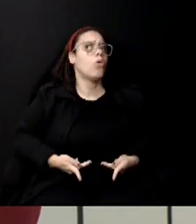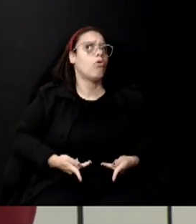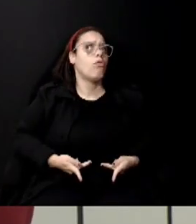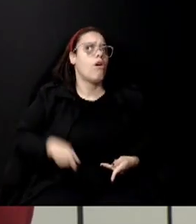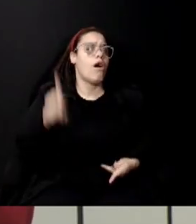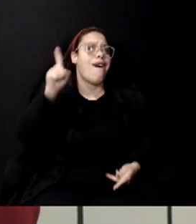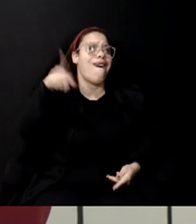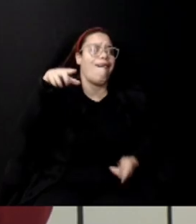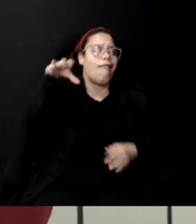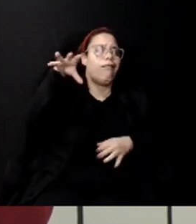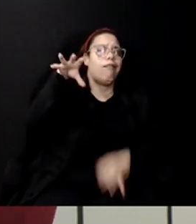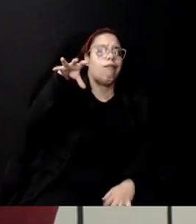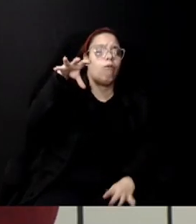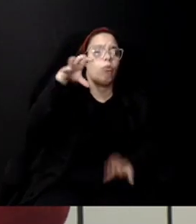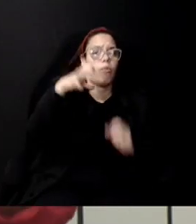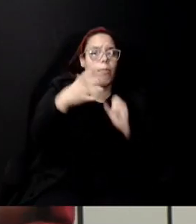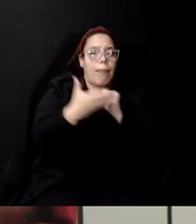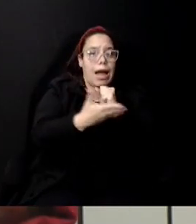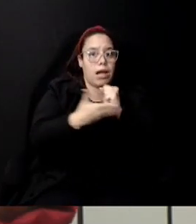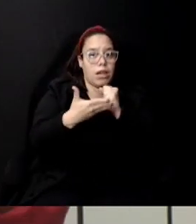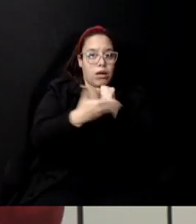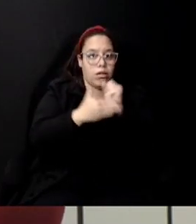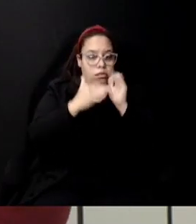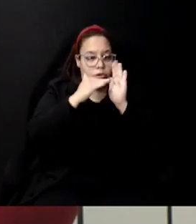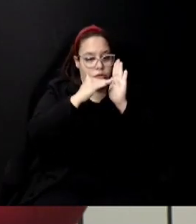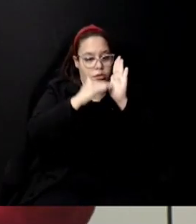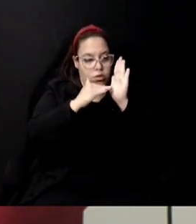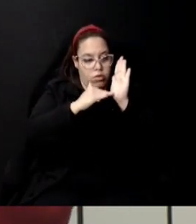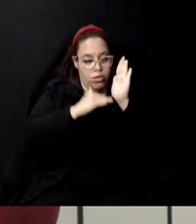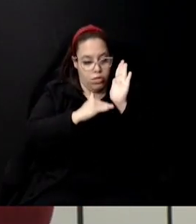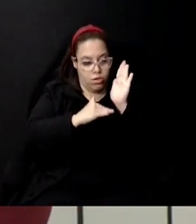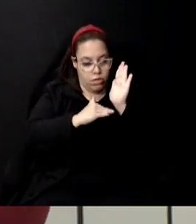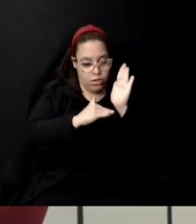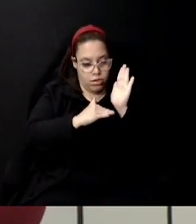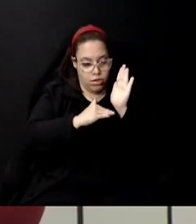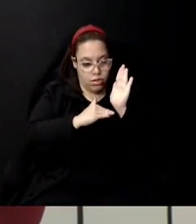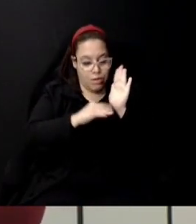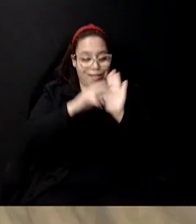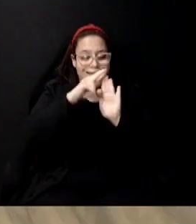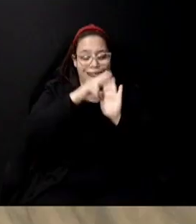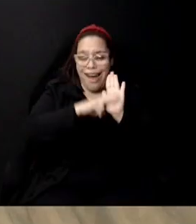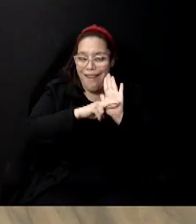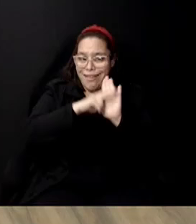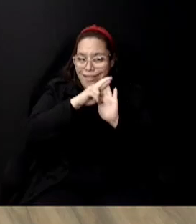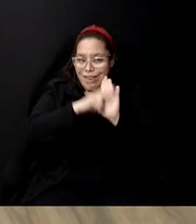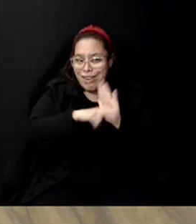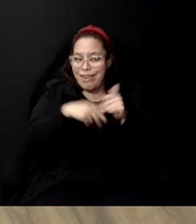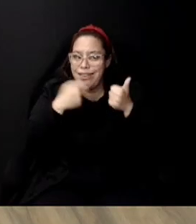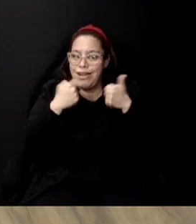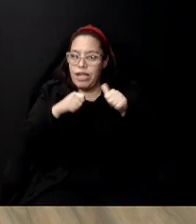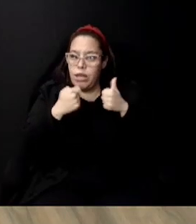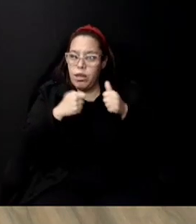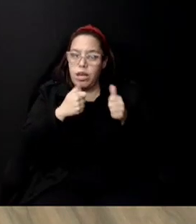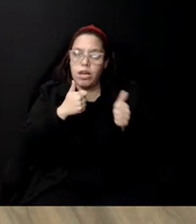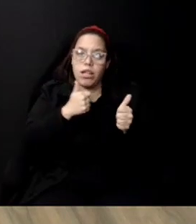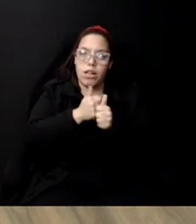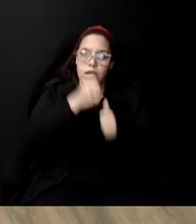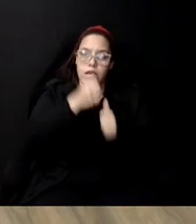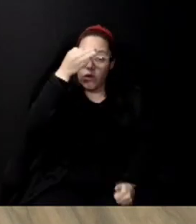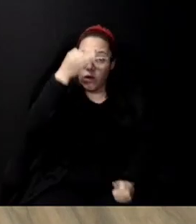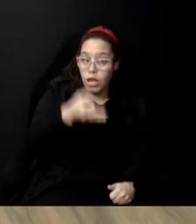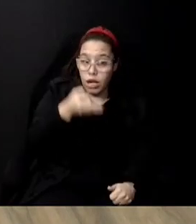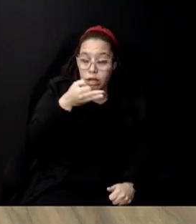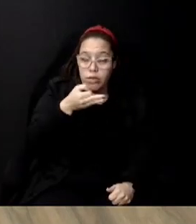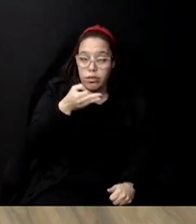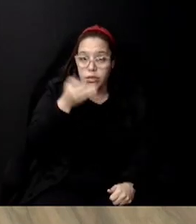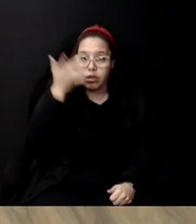E abaixo dele tem algumas regras que precisam ser seguidas, não sei se a gente poderia chamar